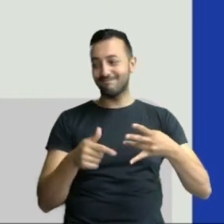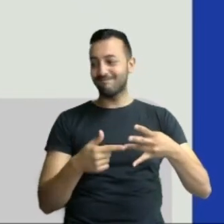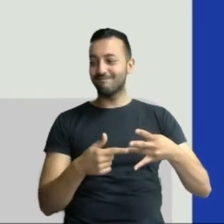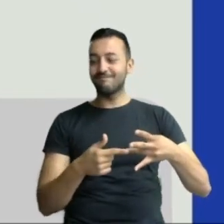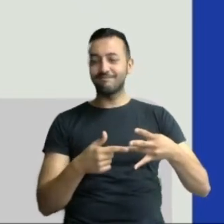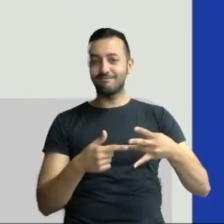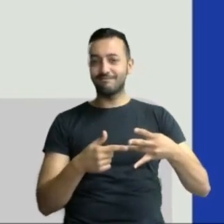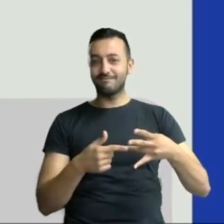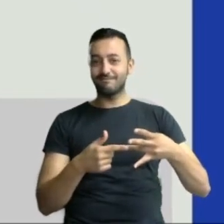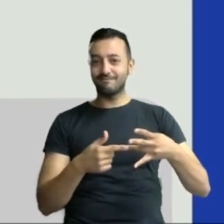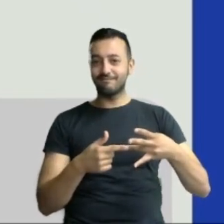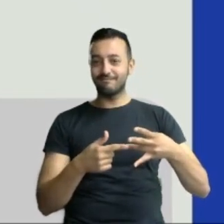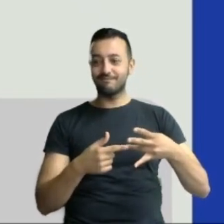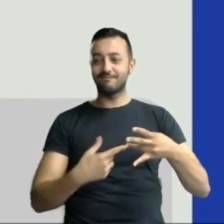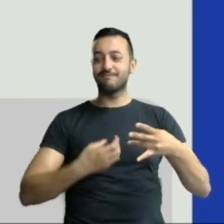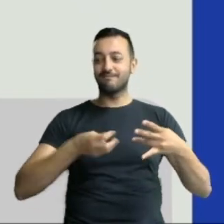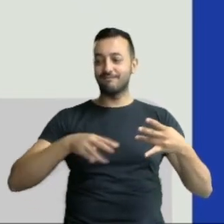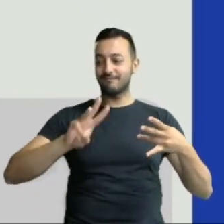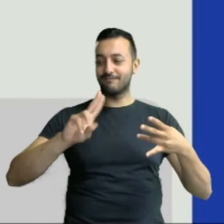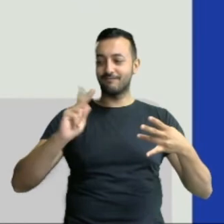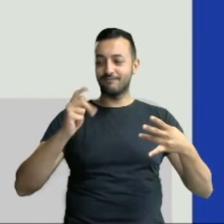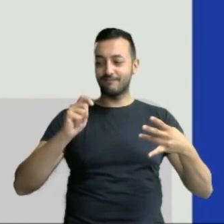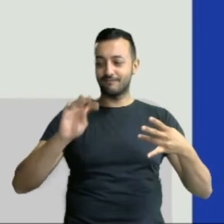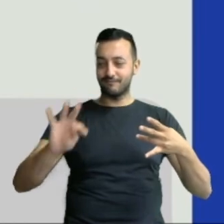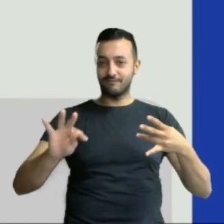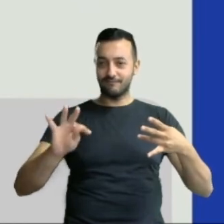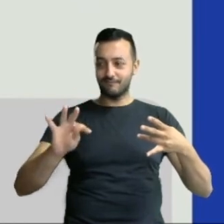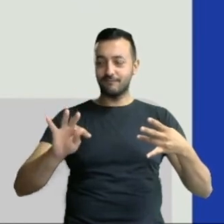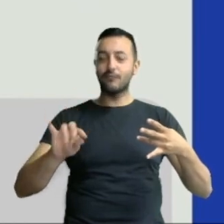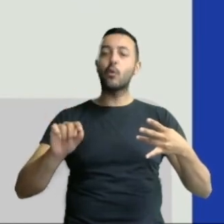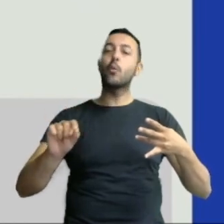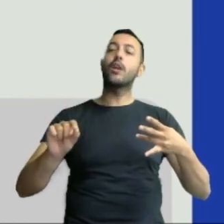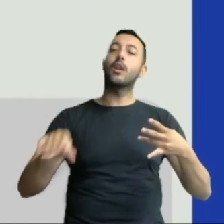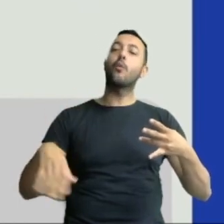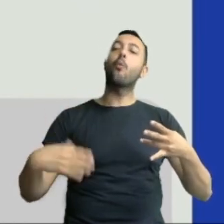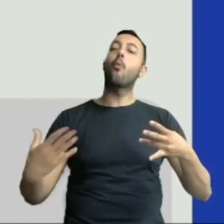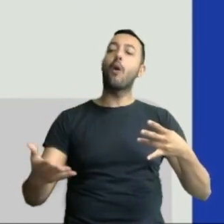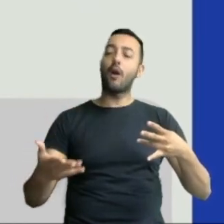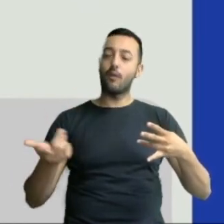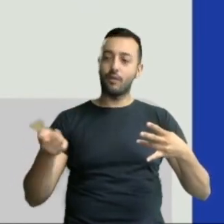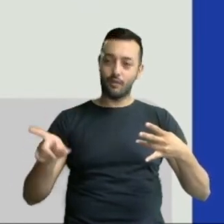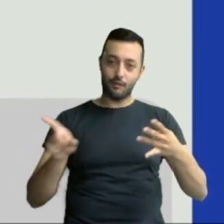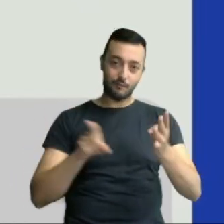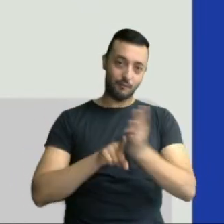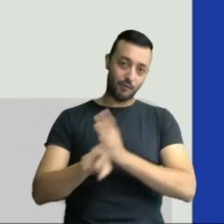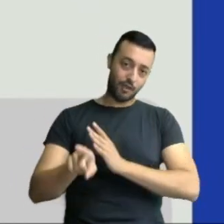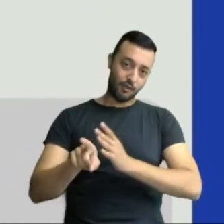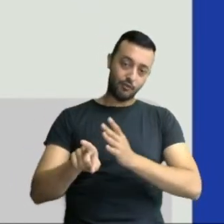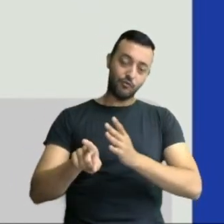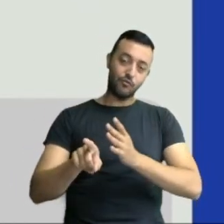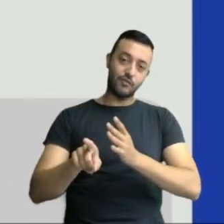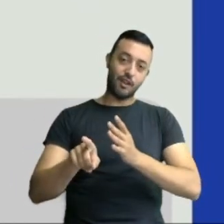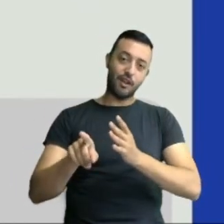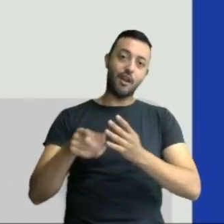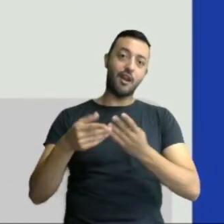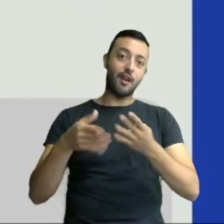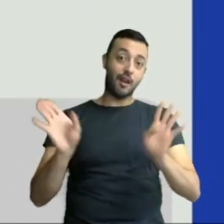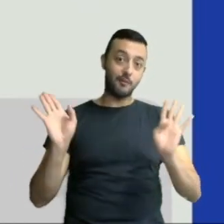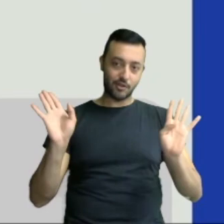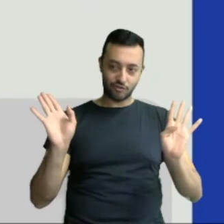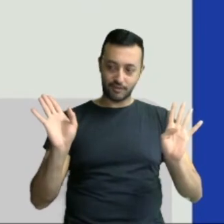Letra C, temos o what, que é o que ou qual, para, de novo, para perguntas com respostas